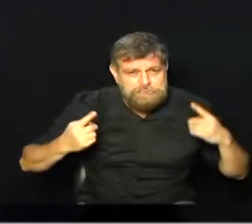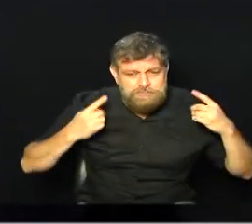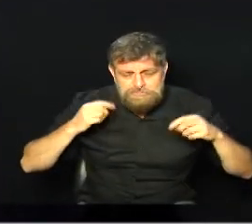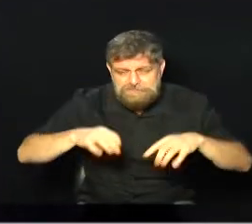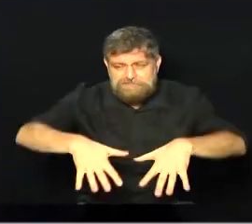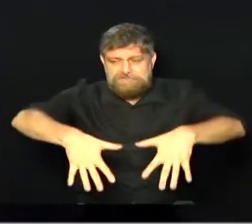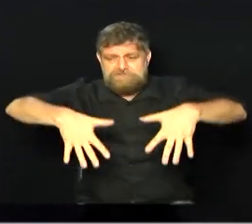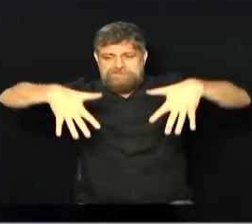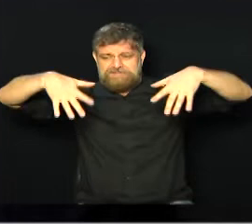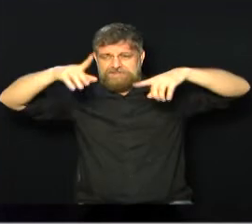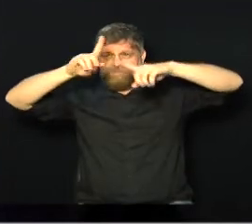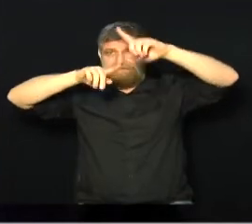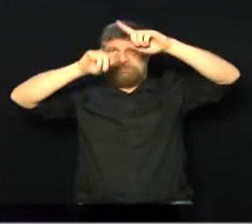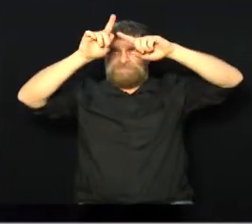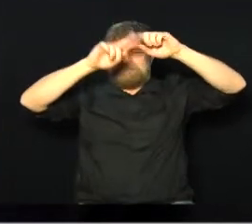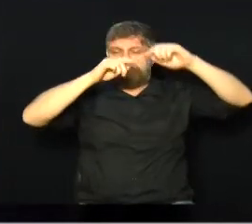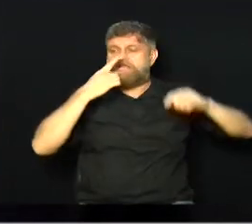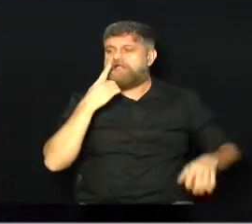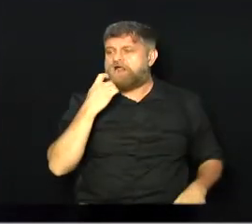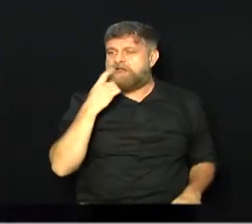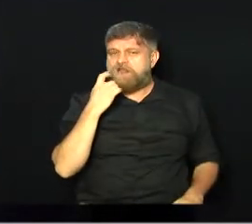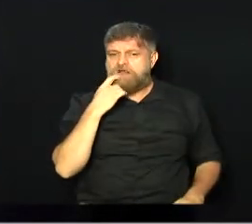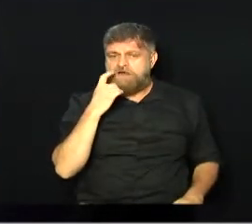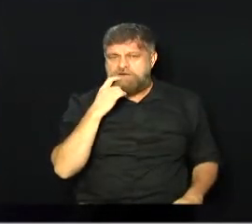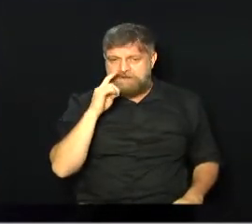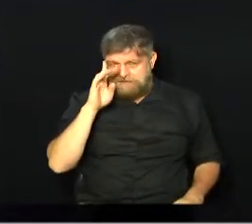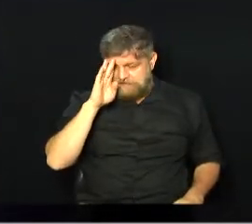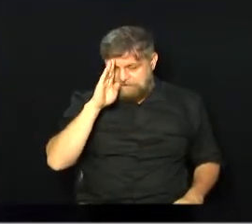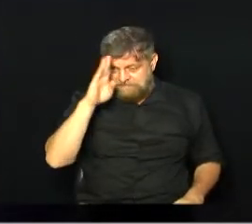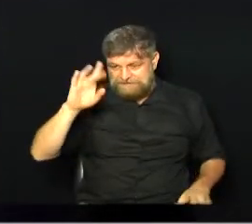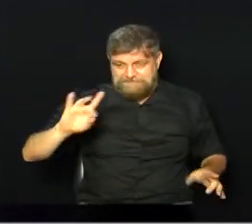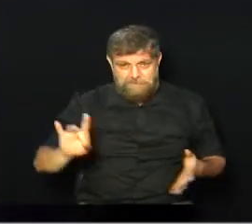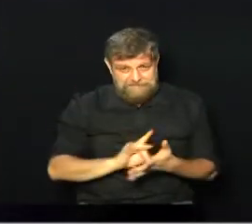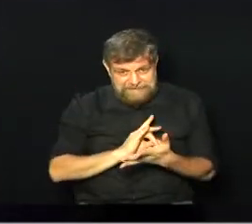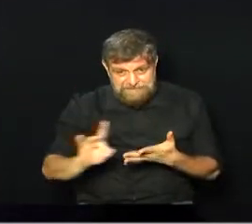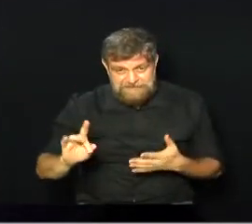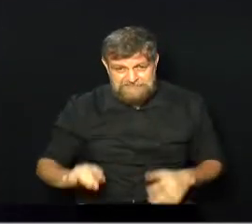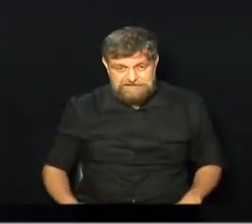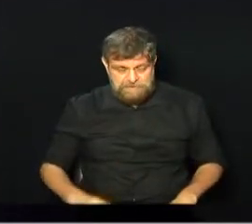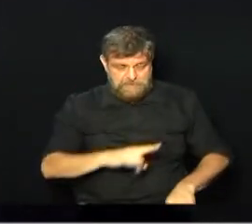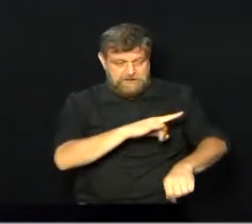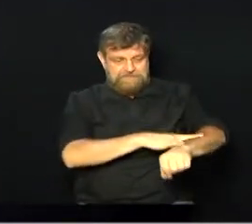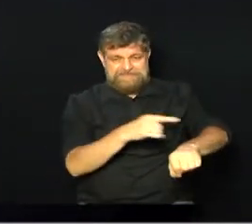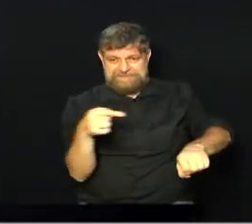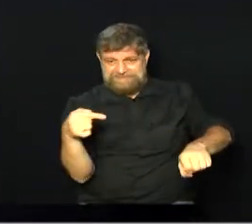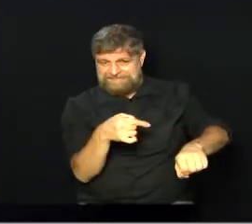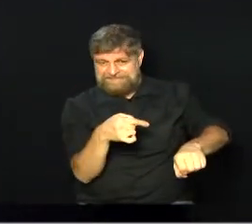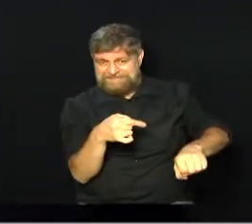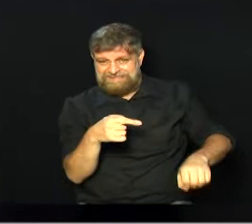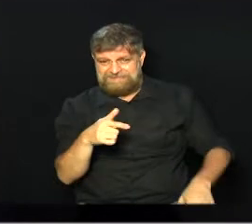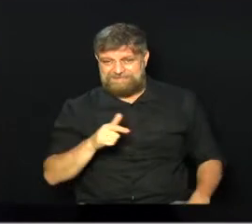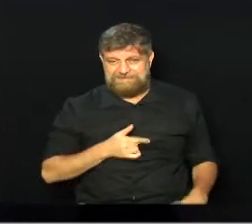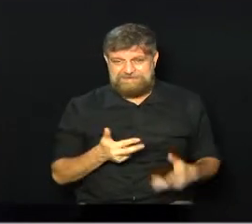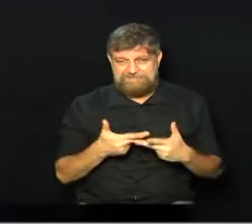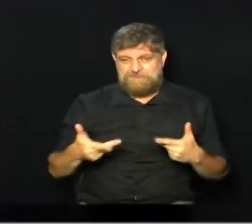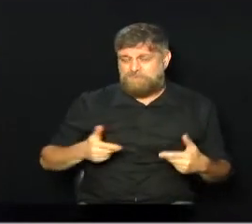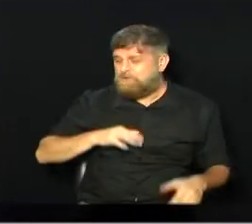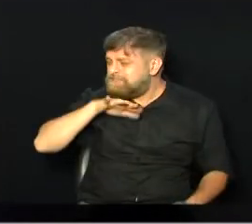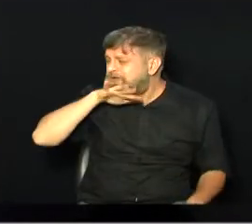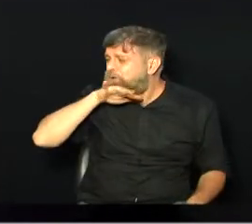do Estrela Vermelha, que é o grande rival lá, o vestiário do visitante é uma coisa